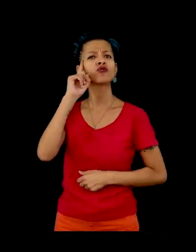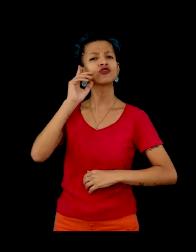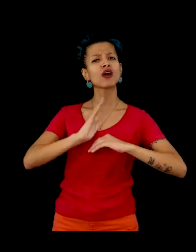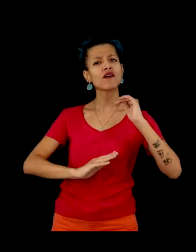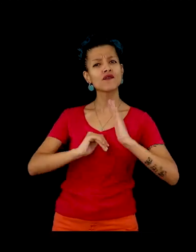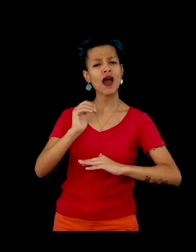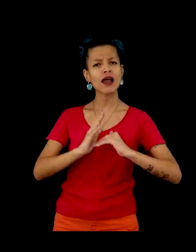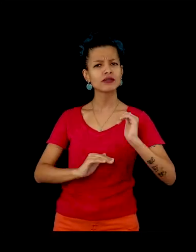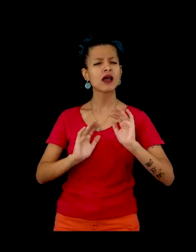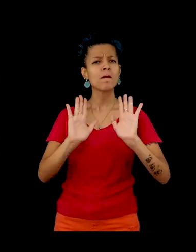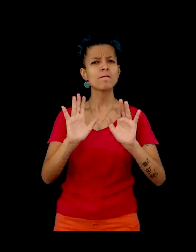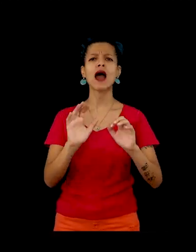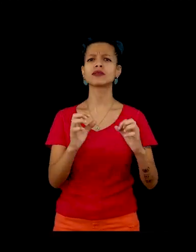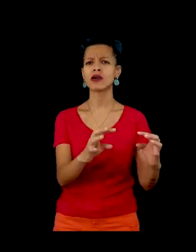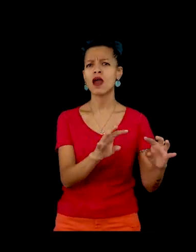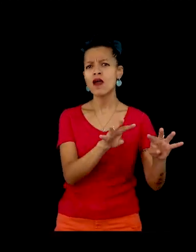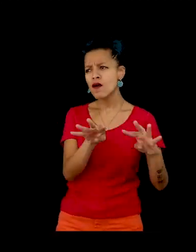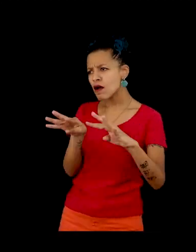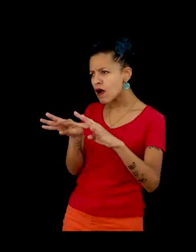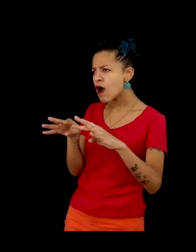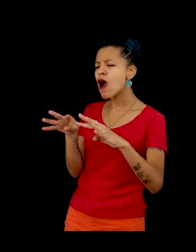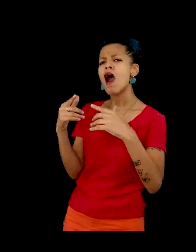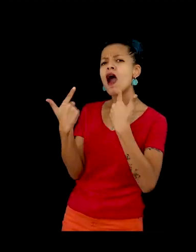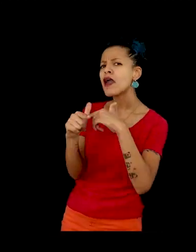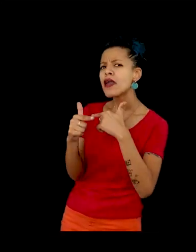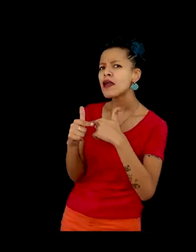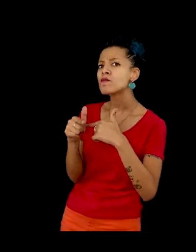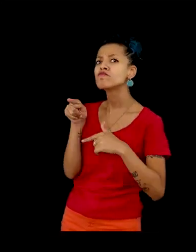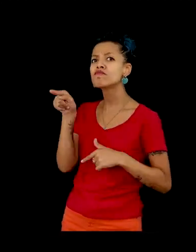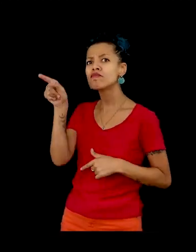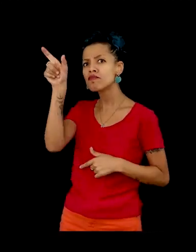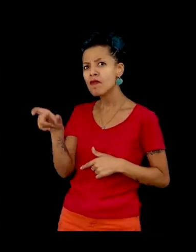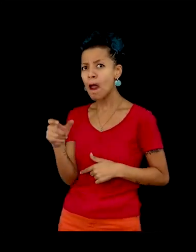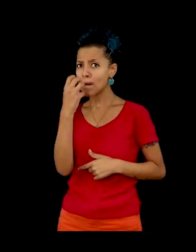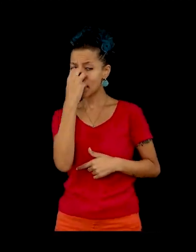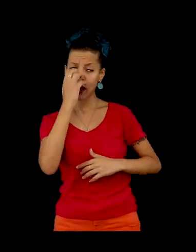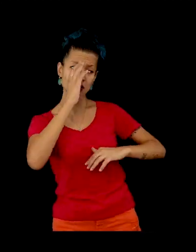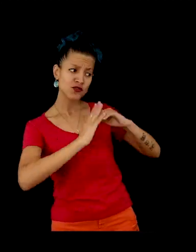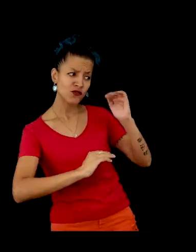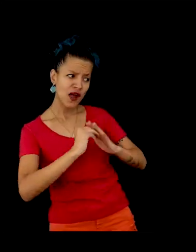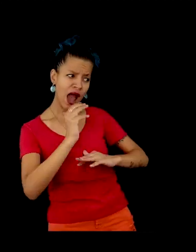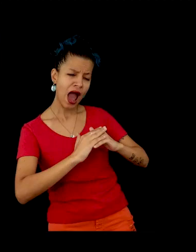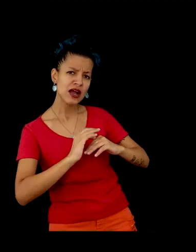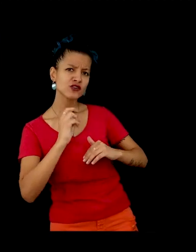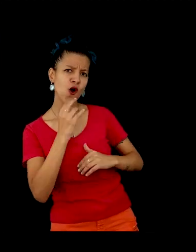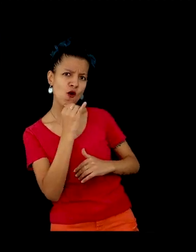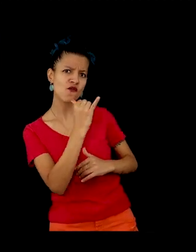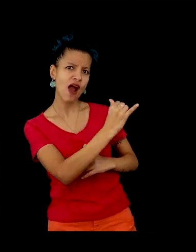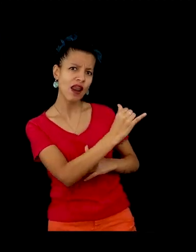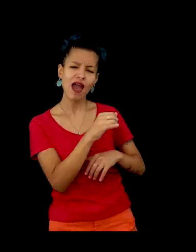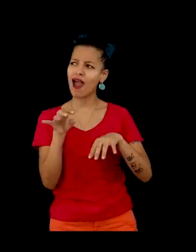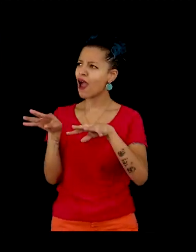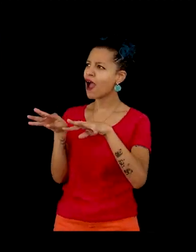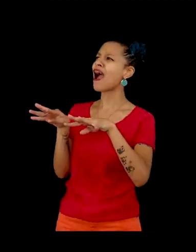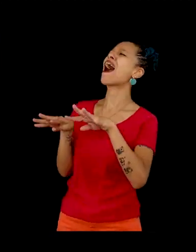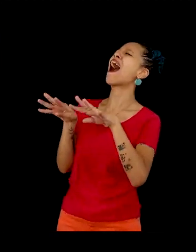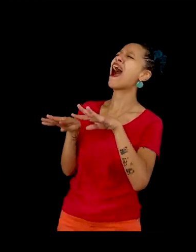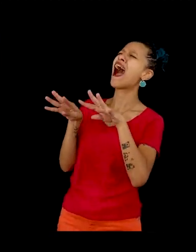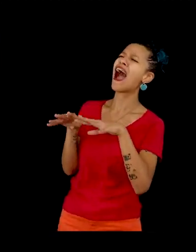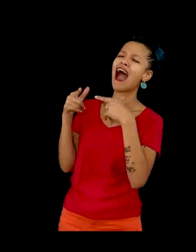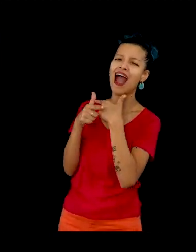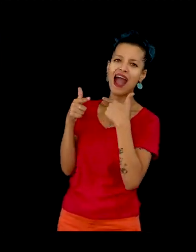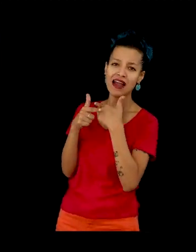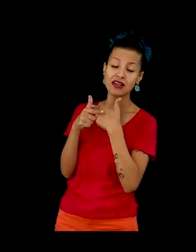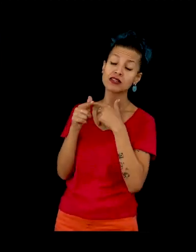A gente ri porque tem identificação com o que o palhaço faz ou diz. Mas como eu disse lá no início do episódio,